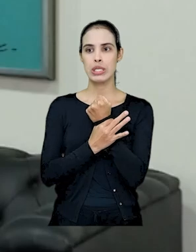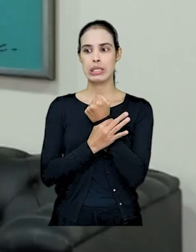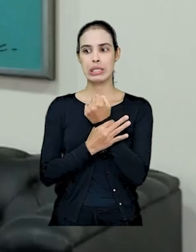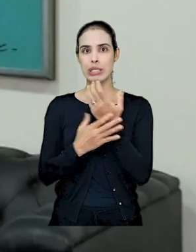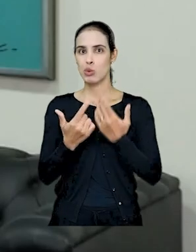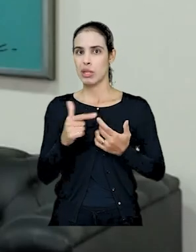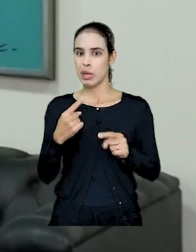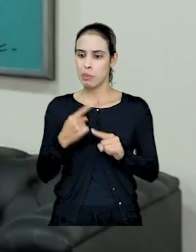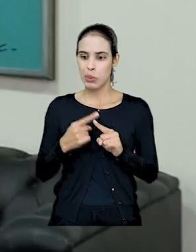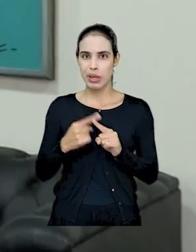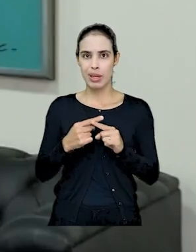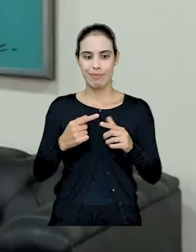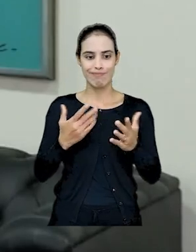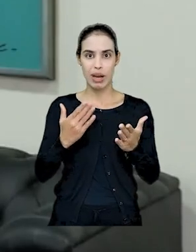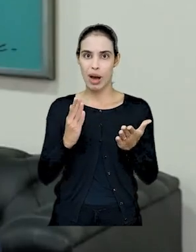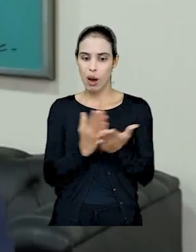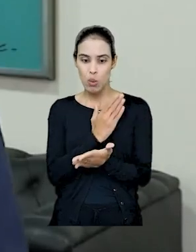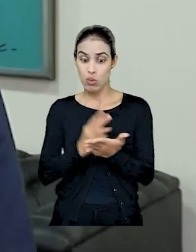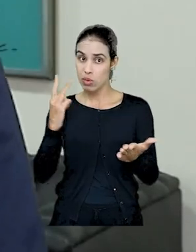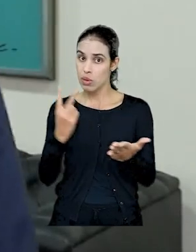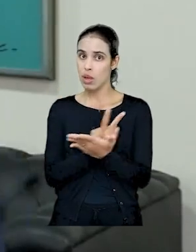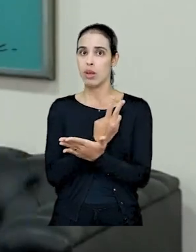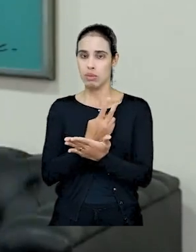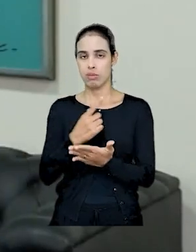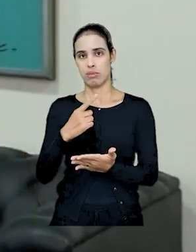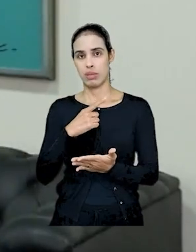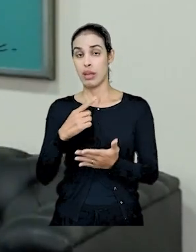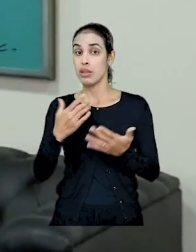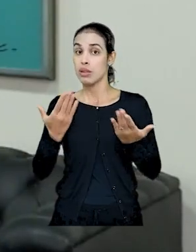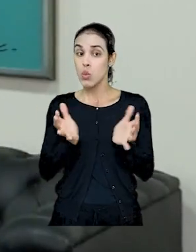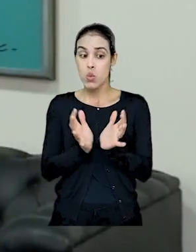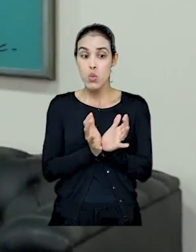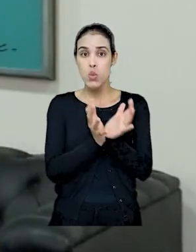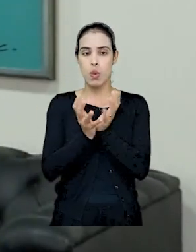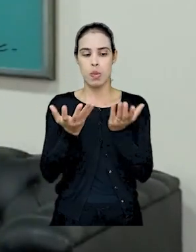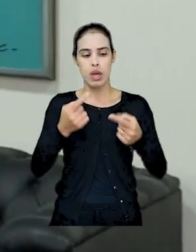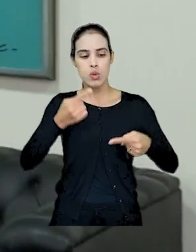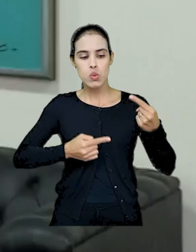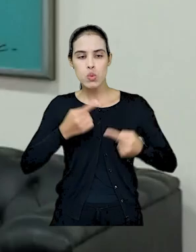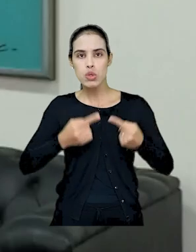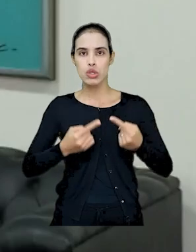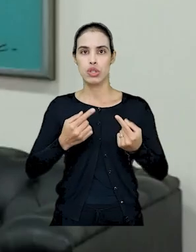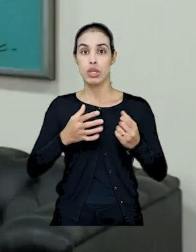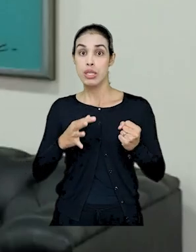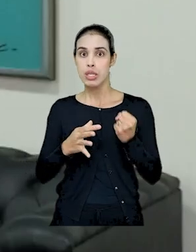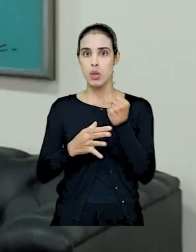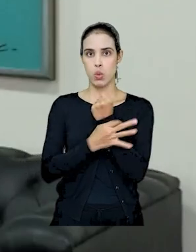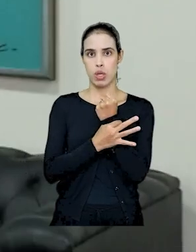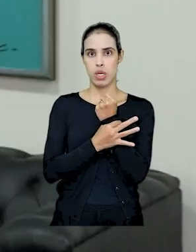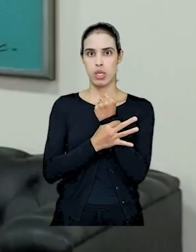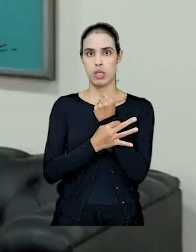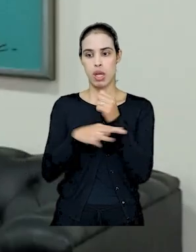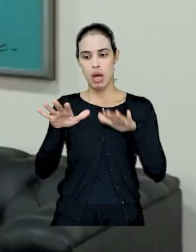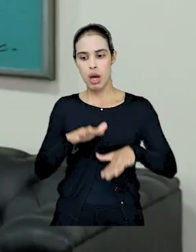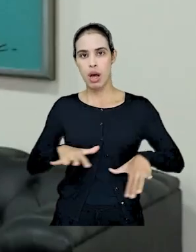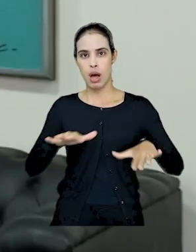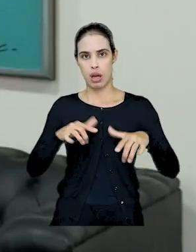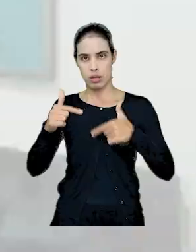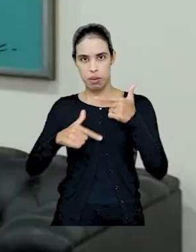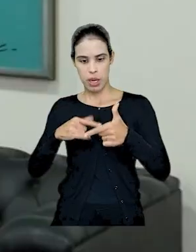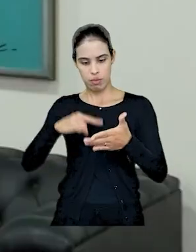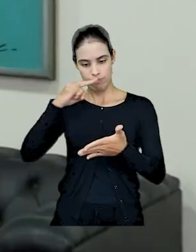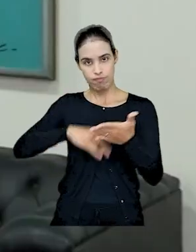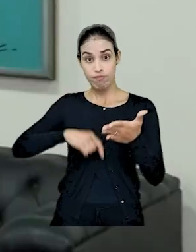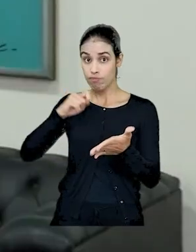litigiosidade Pra justiça do trabalho a ideia da comissão é trazer segurança jurídica para o cenário das relações de